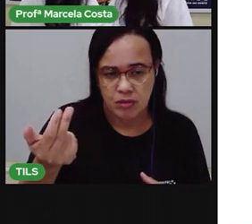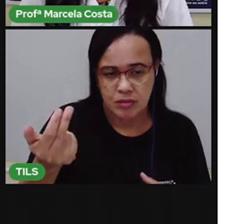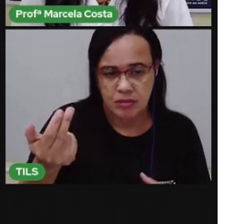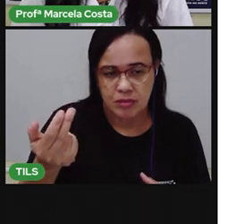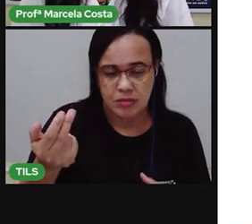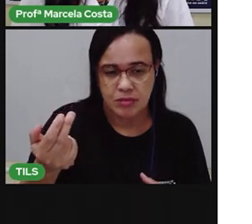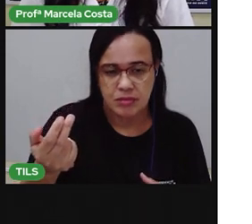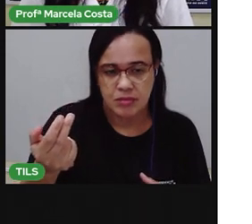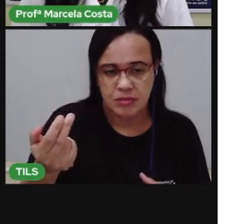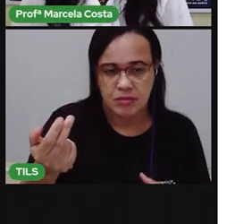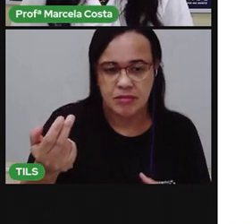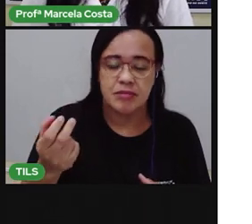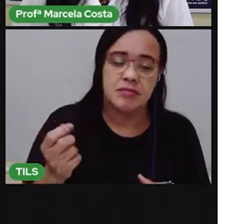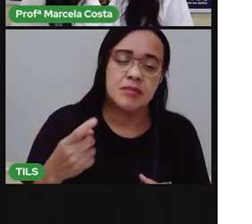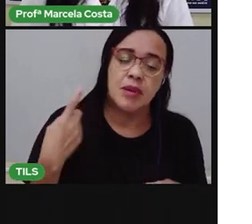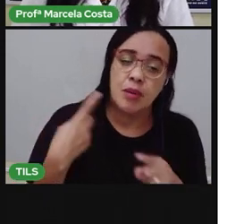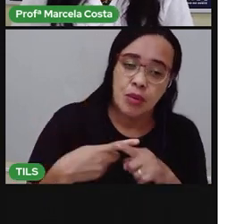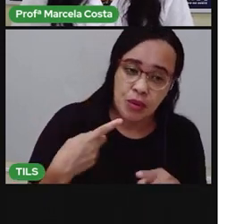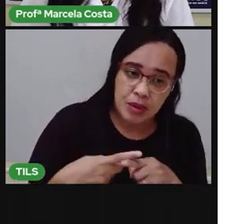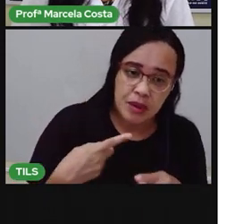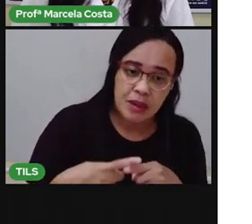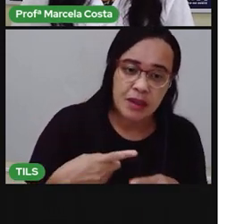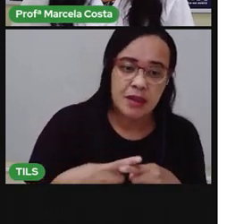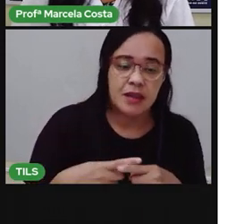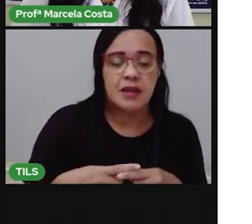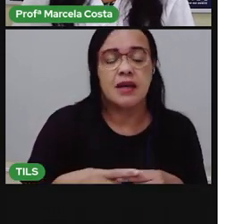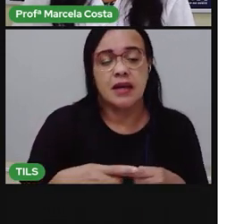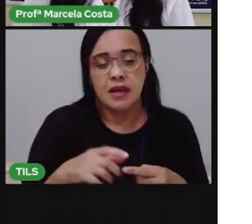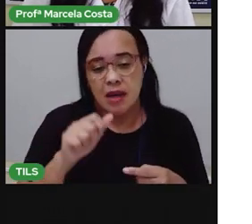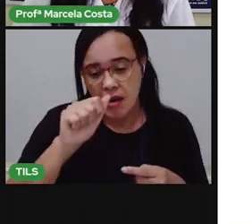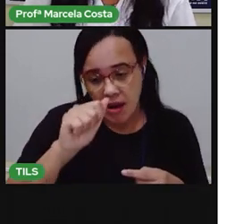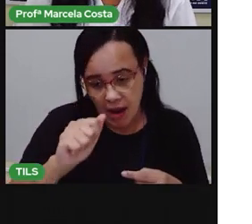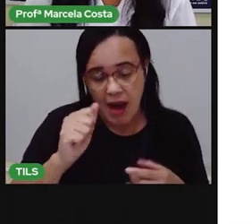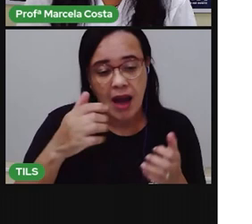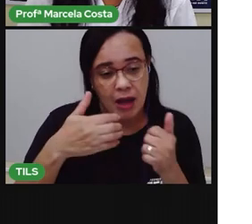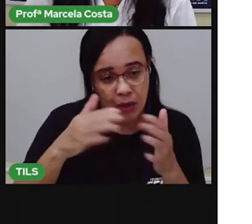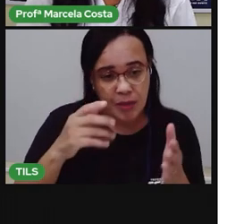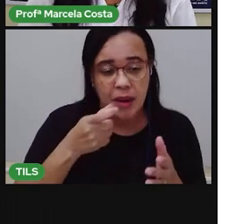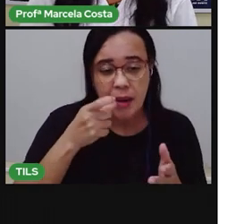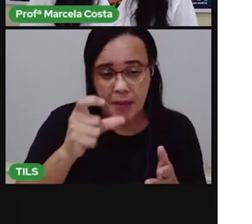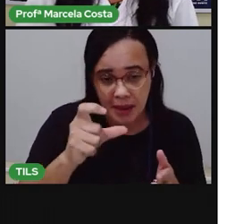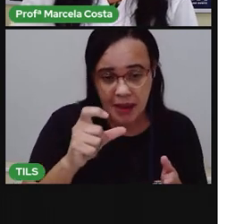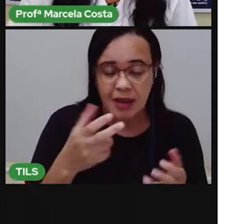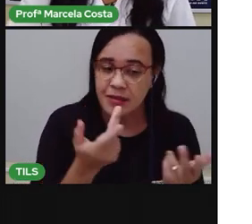Sim, porque as duas iniciam com a mesma letra.